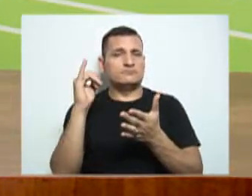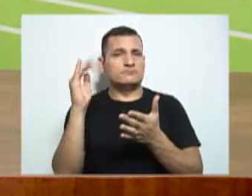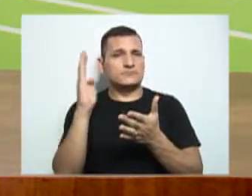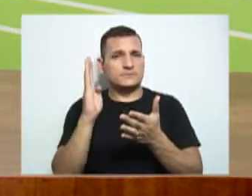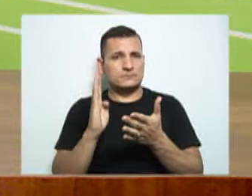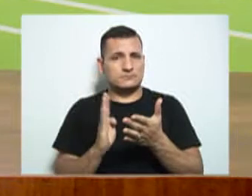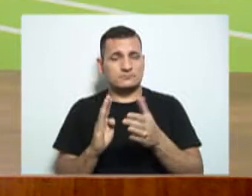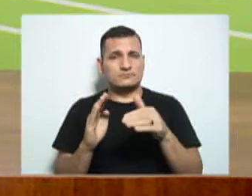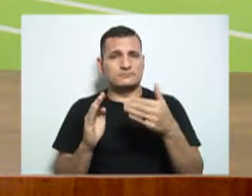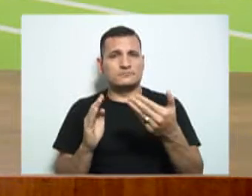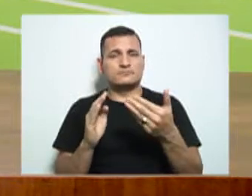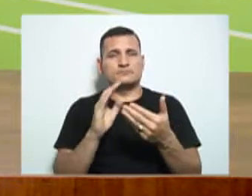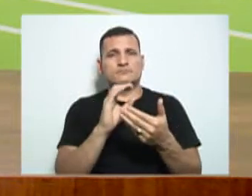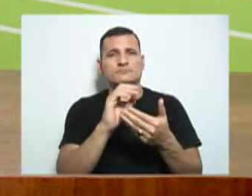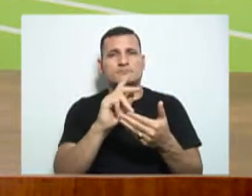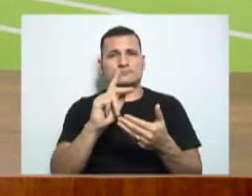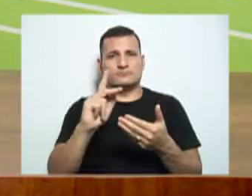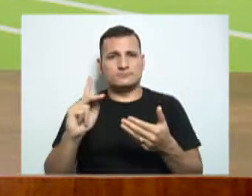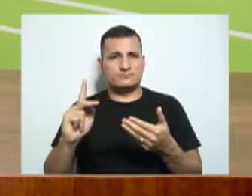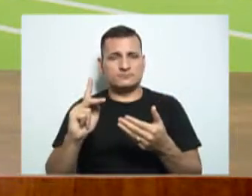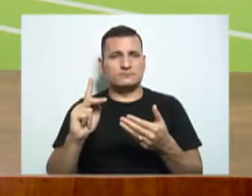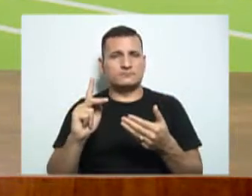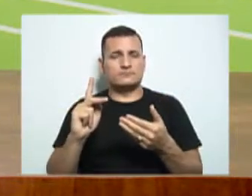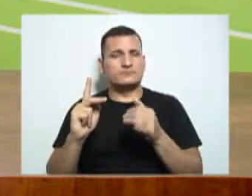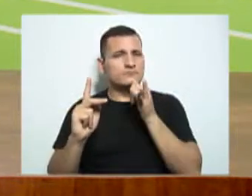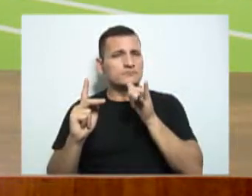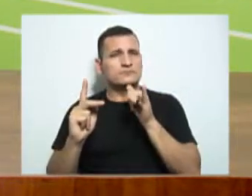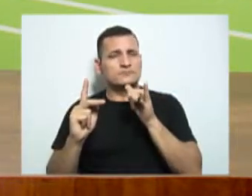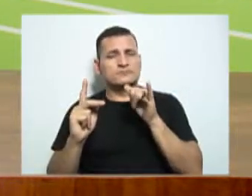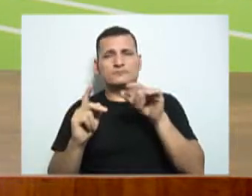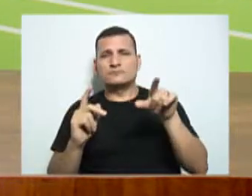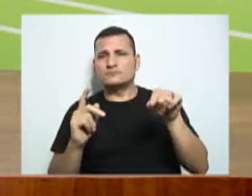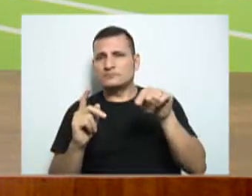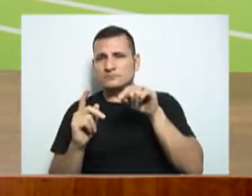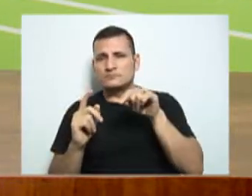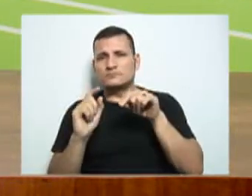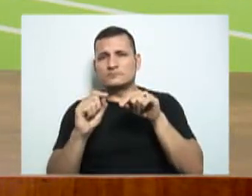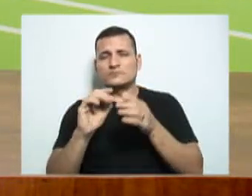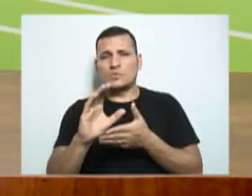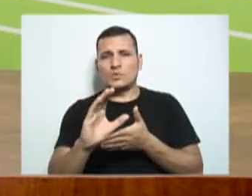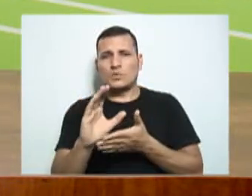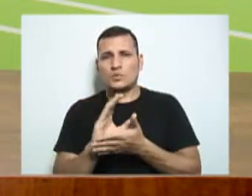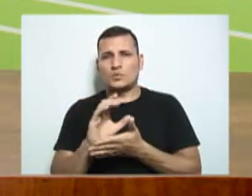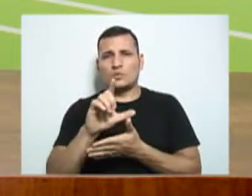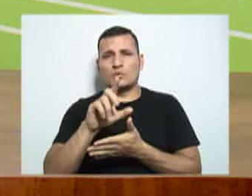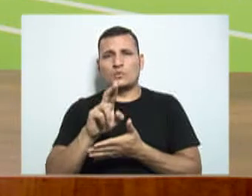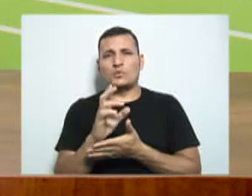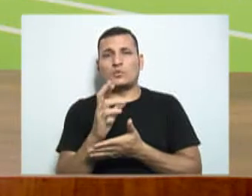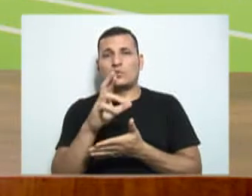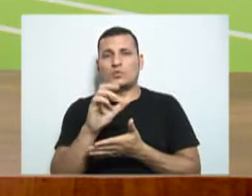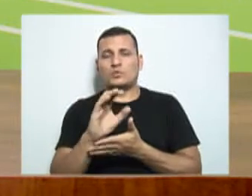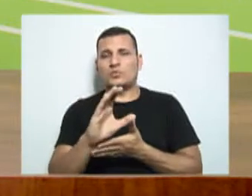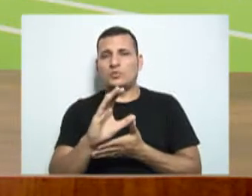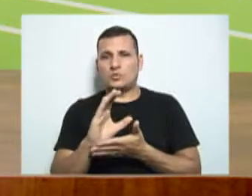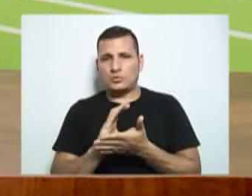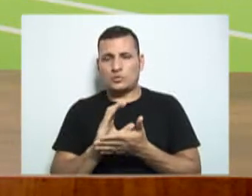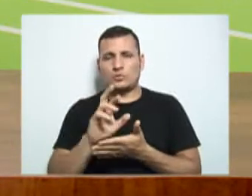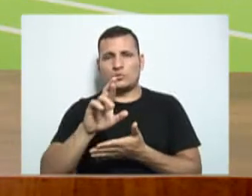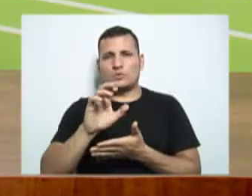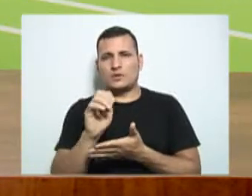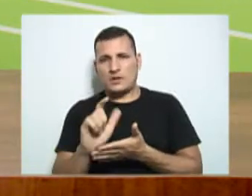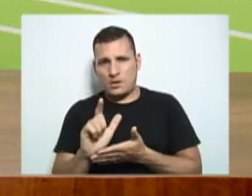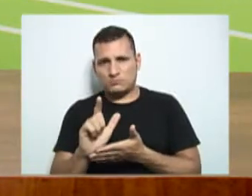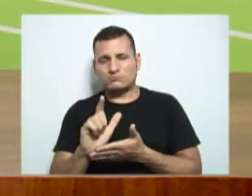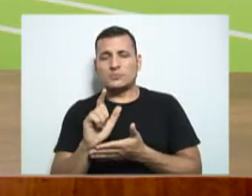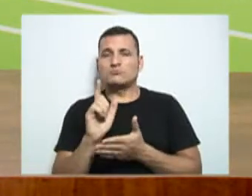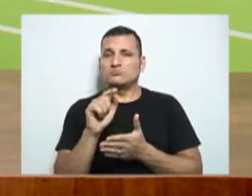as cooperativas que forem optantes pelo lucro real deverão utilizar esse método de